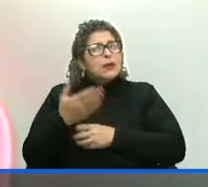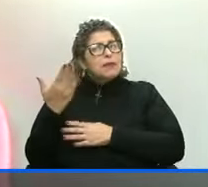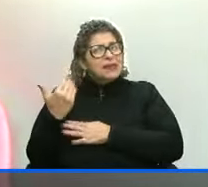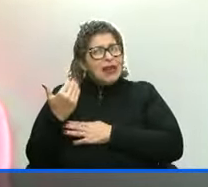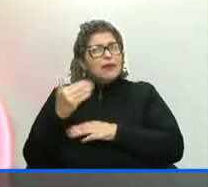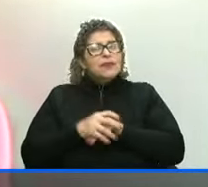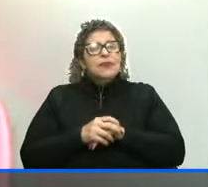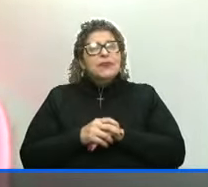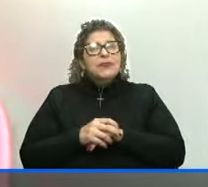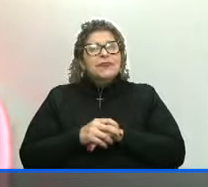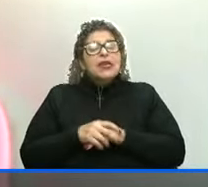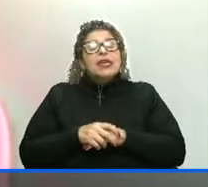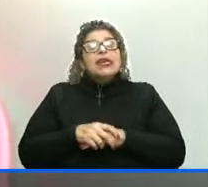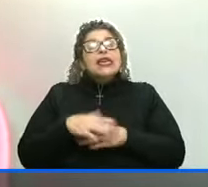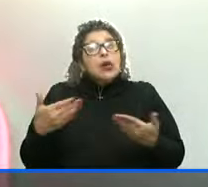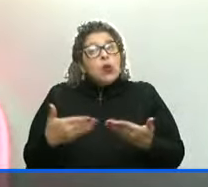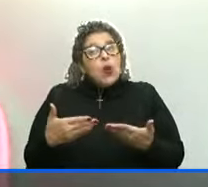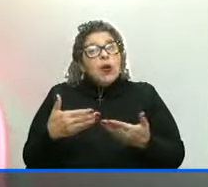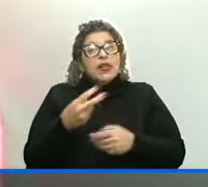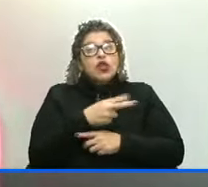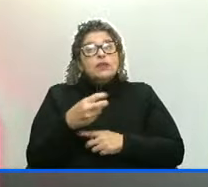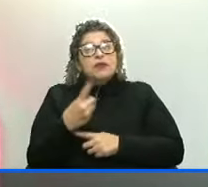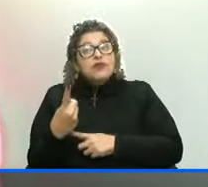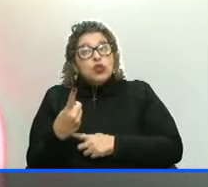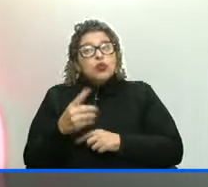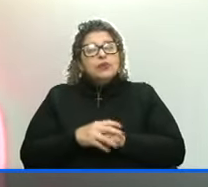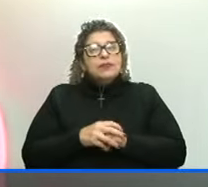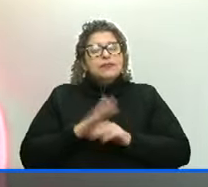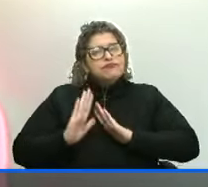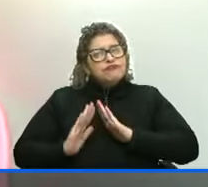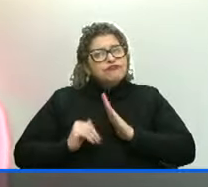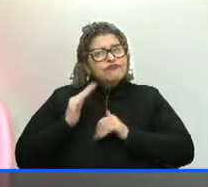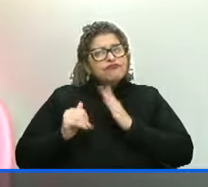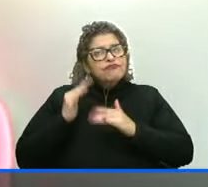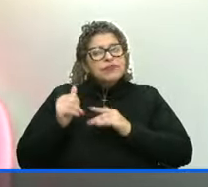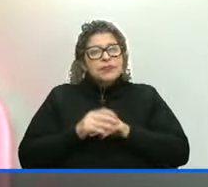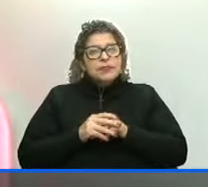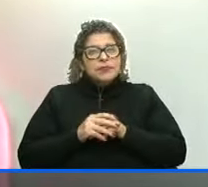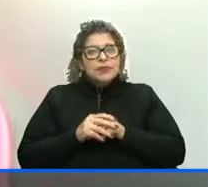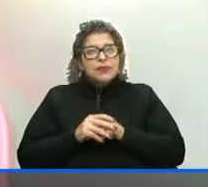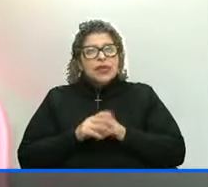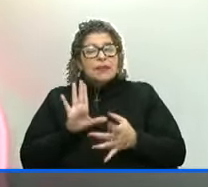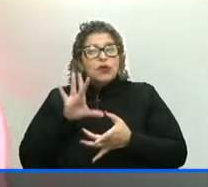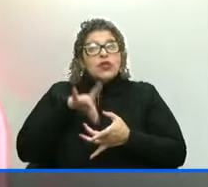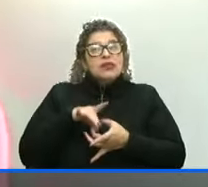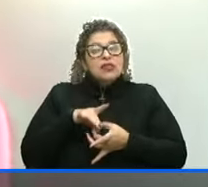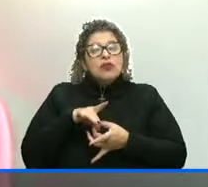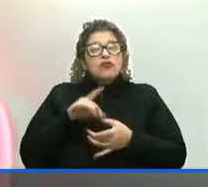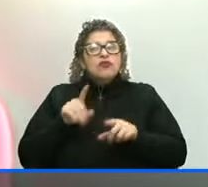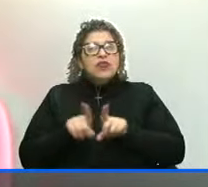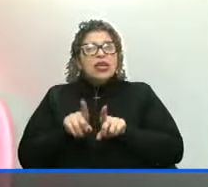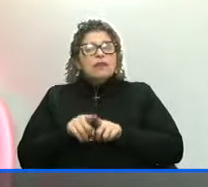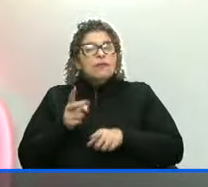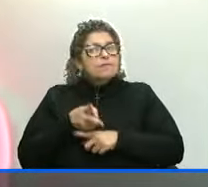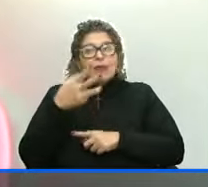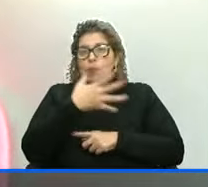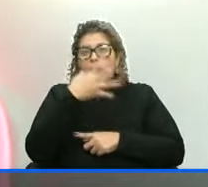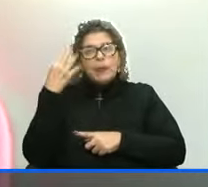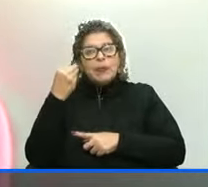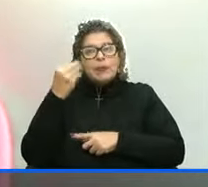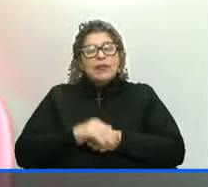assim, e deste ano, né? A gente, esse ano, teve um processo agora de manutenção dos vínculos, né? Mas a gente não pode